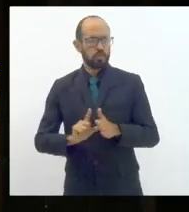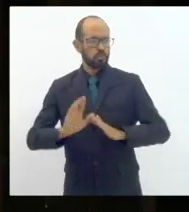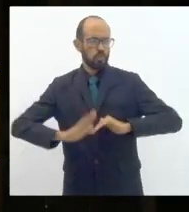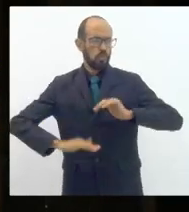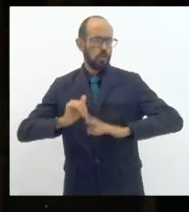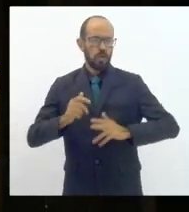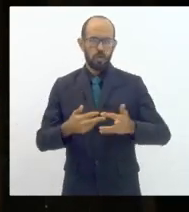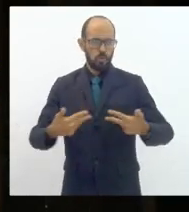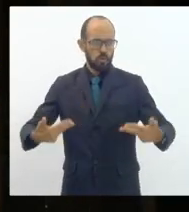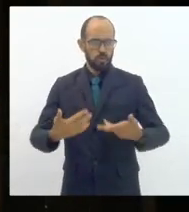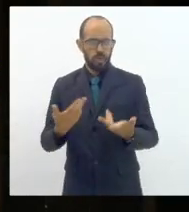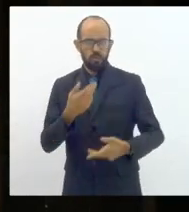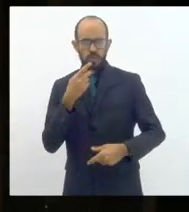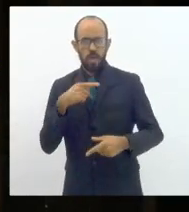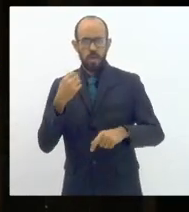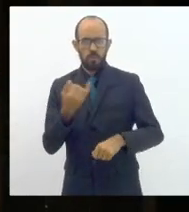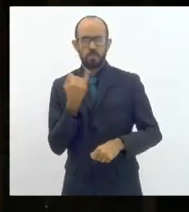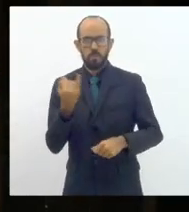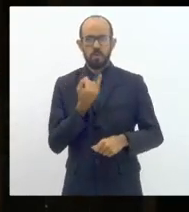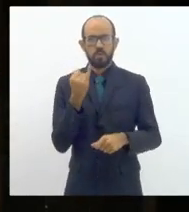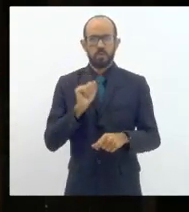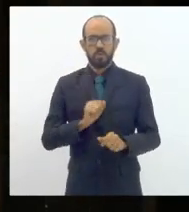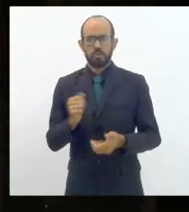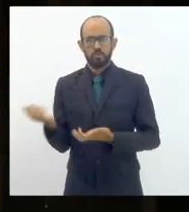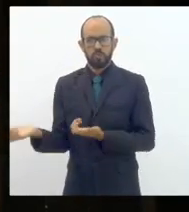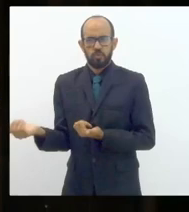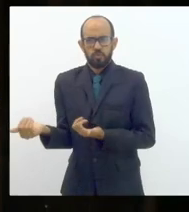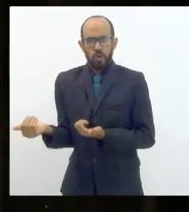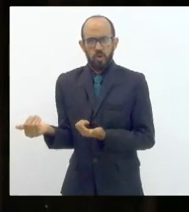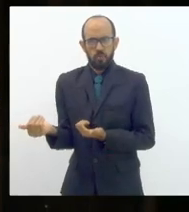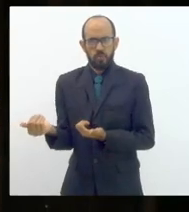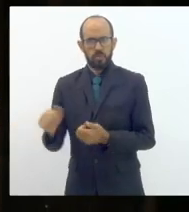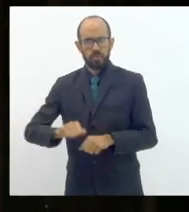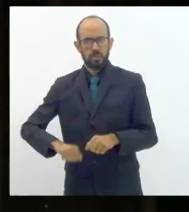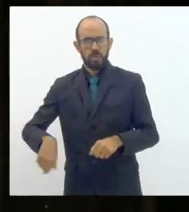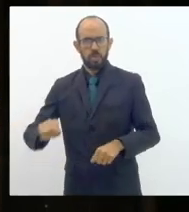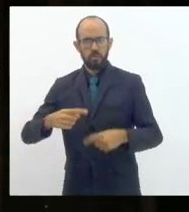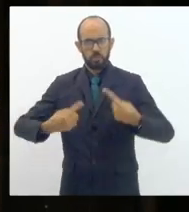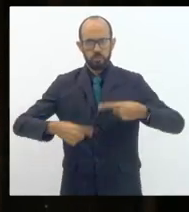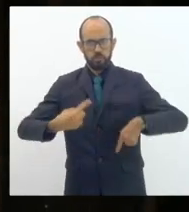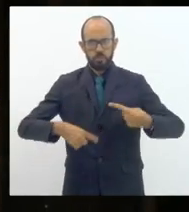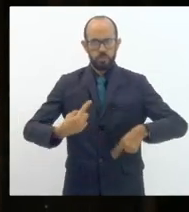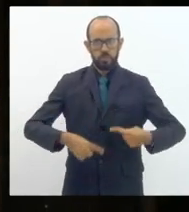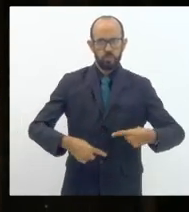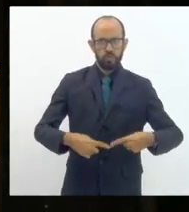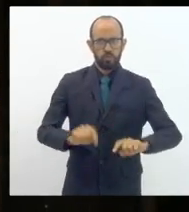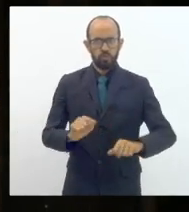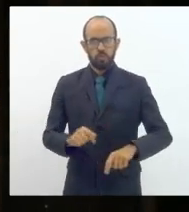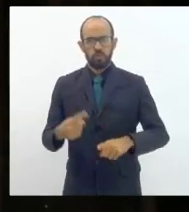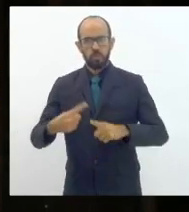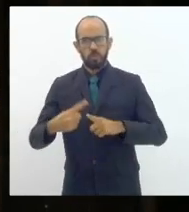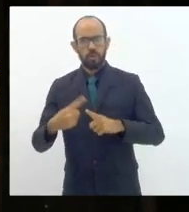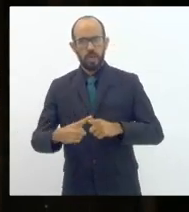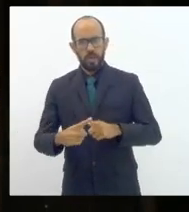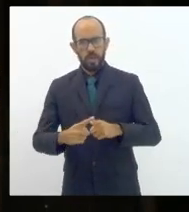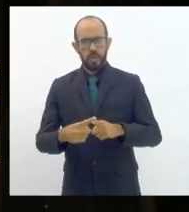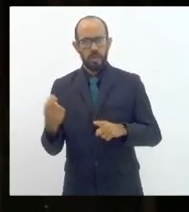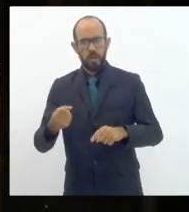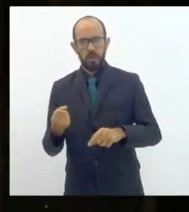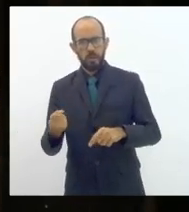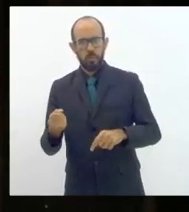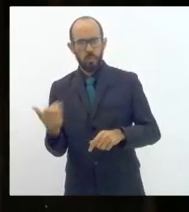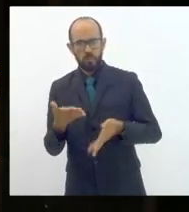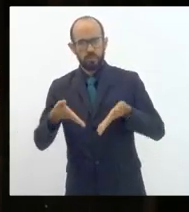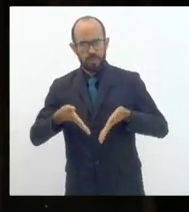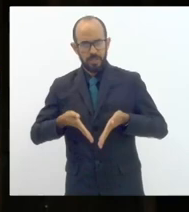quero dizer que é muito importante o jovem ser um ser político, o jovem ser atuante, porque a partir do momento que você